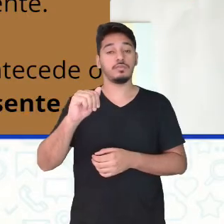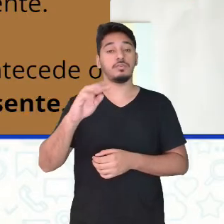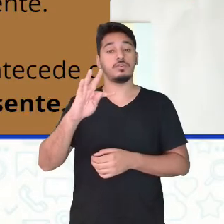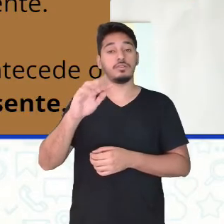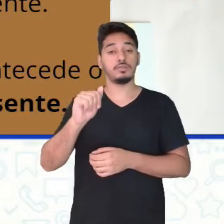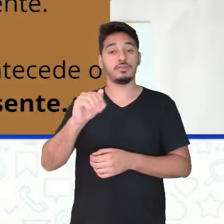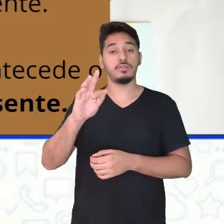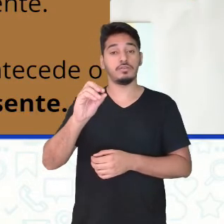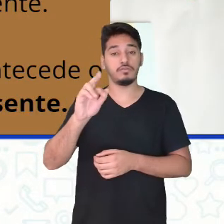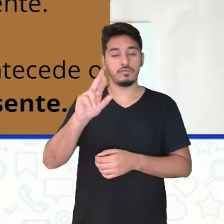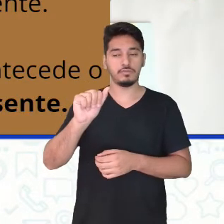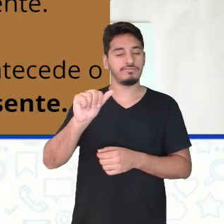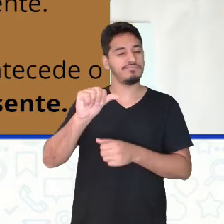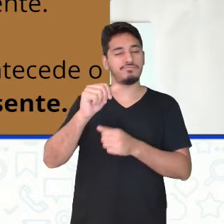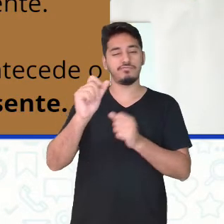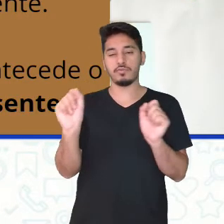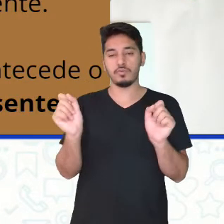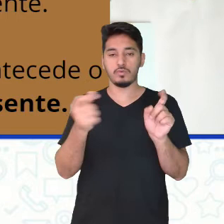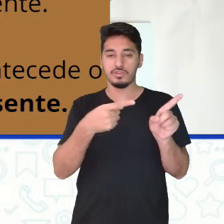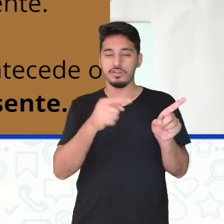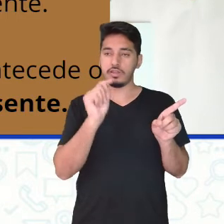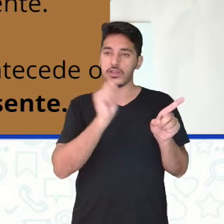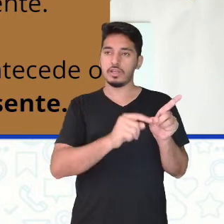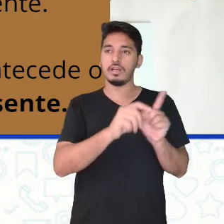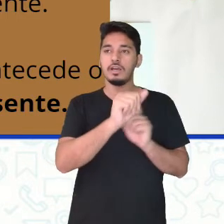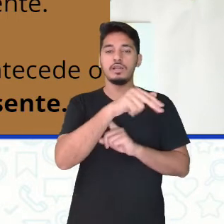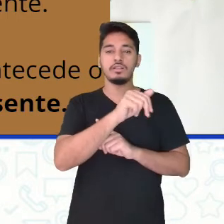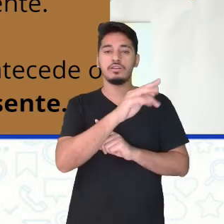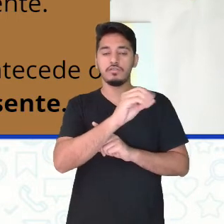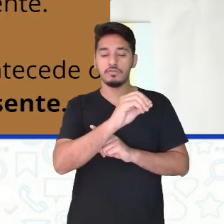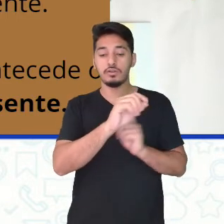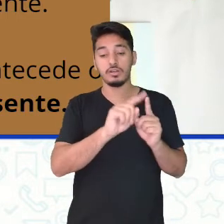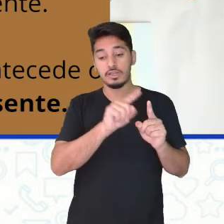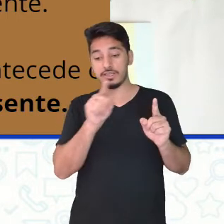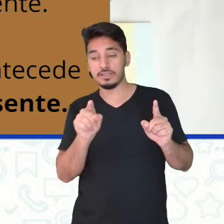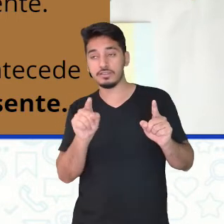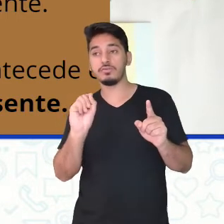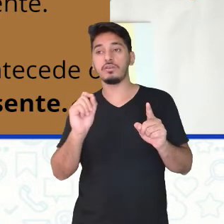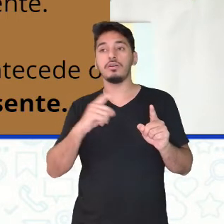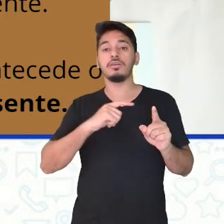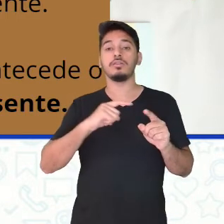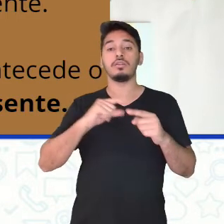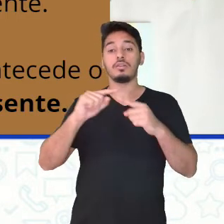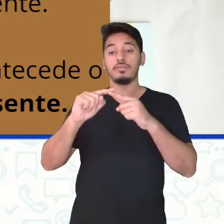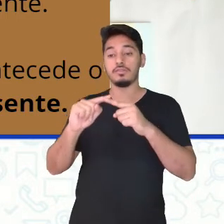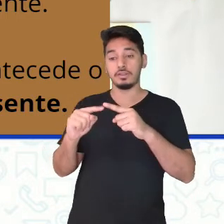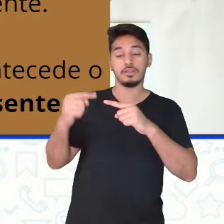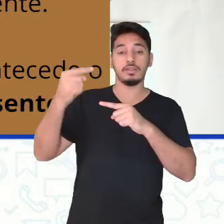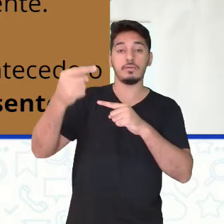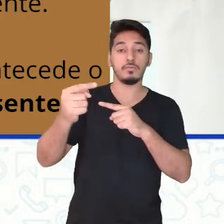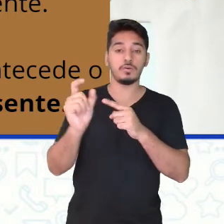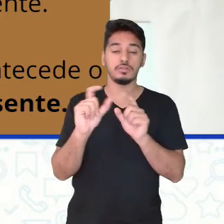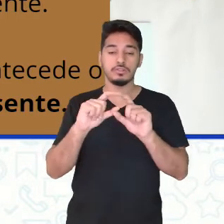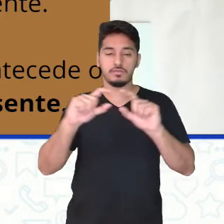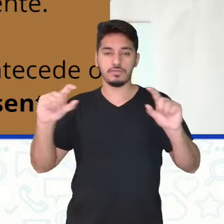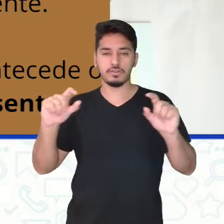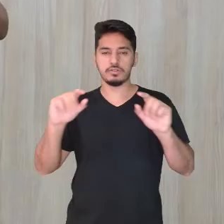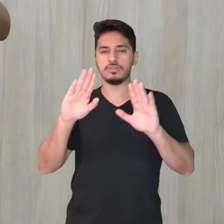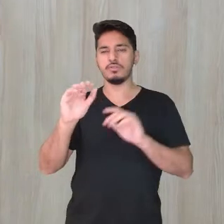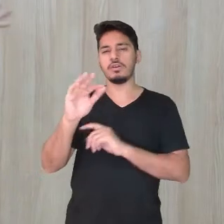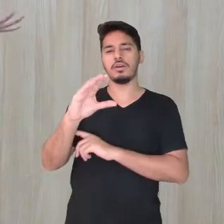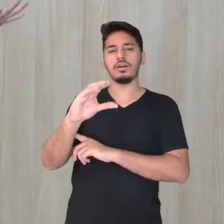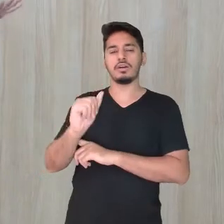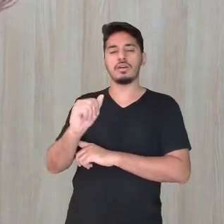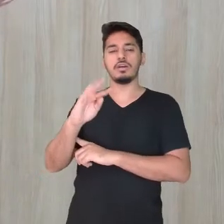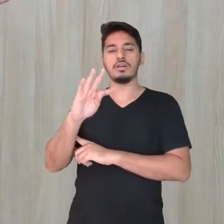contrário da anáfora, que retoma um referente anterior, a catáfora antecipa o referente que venha posterior na frase. Então, a catáfora é como